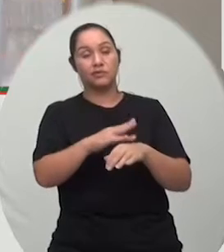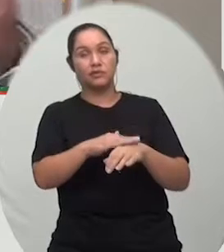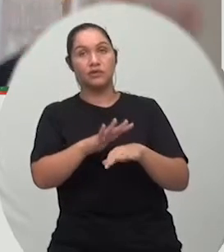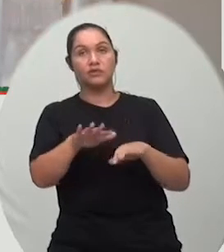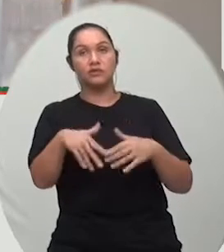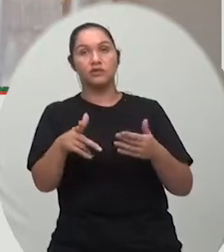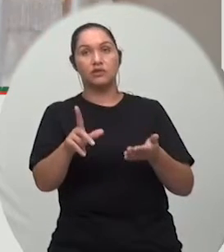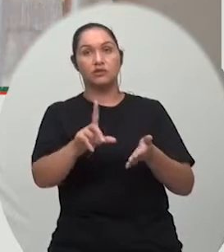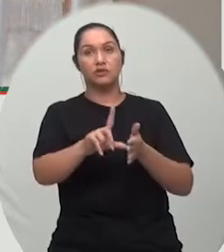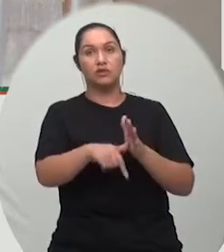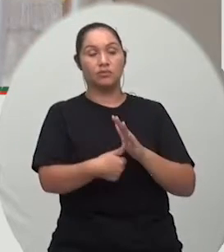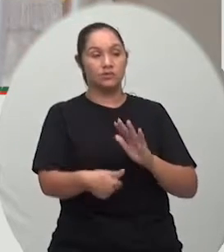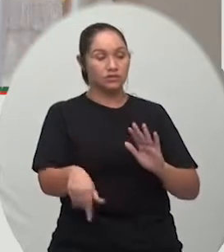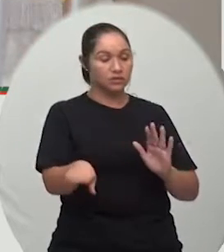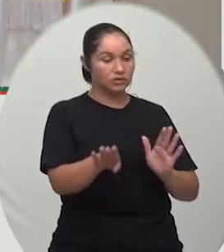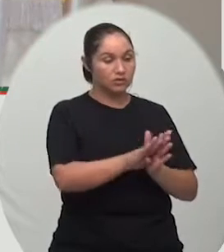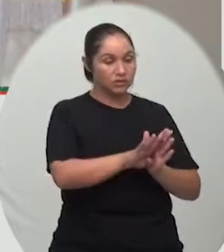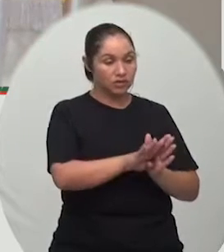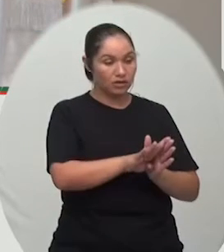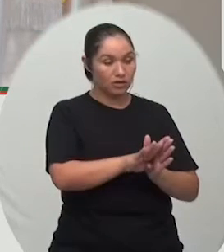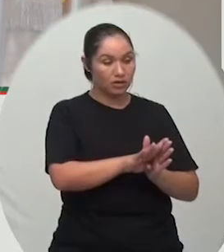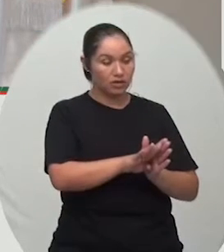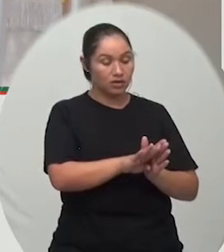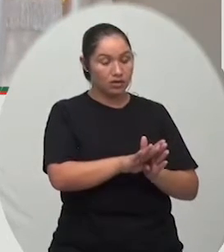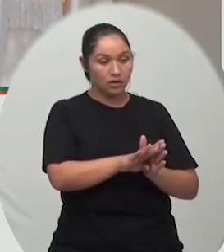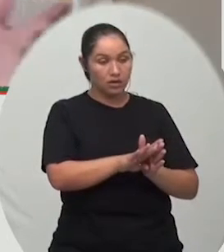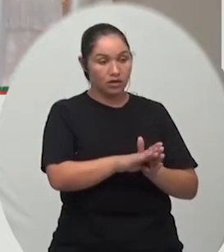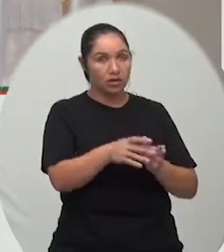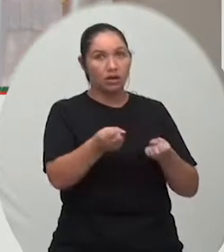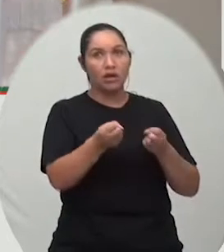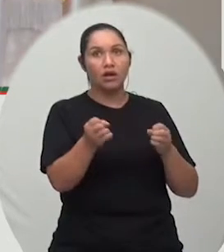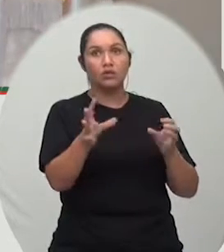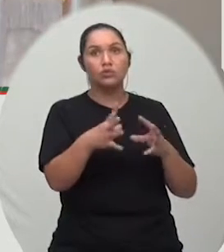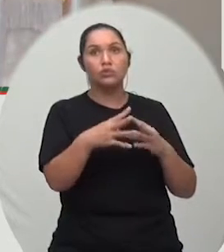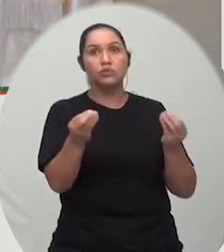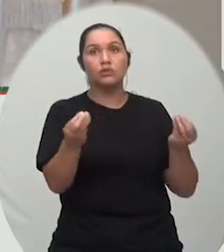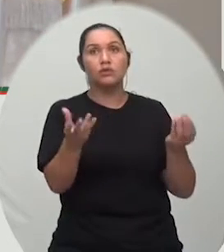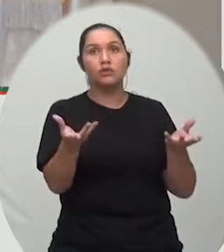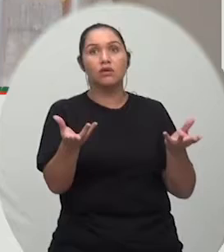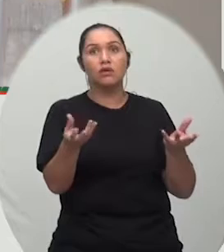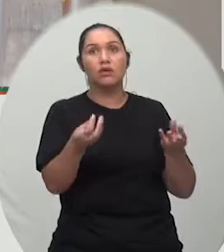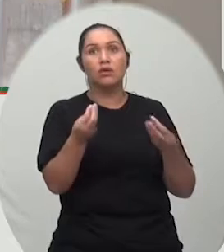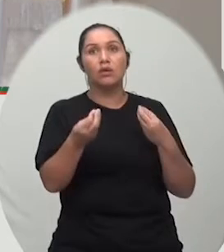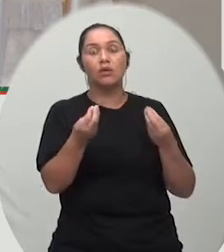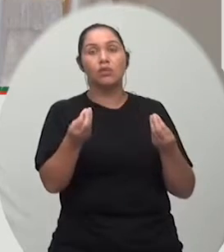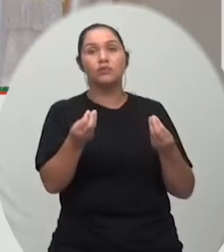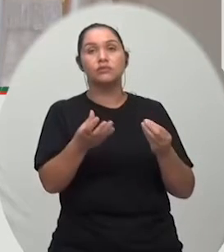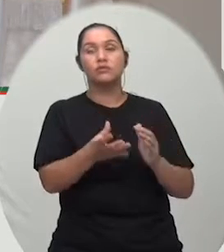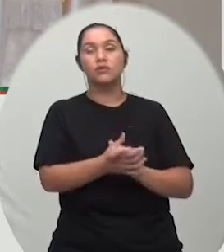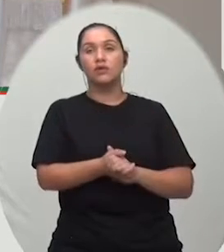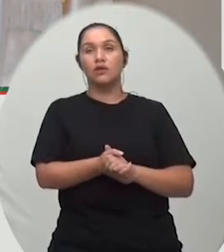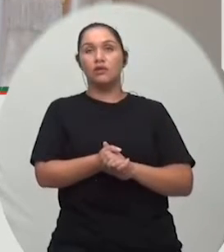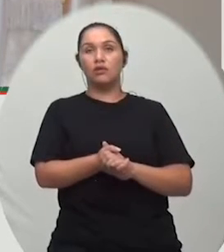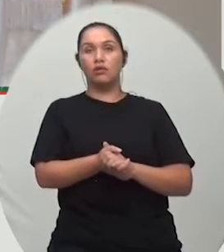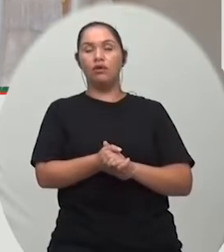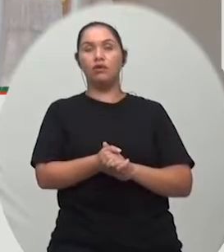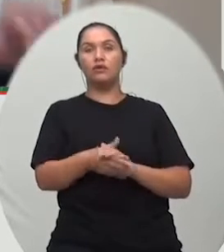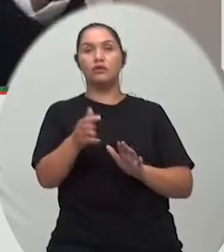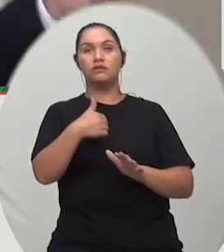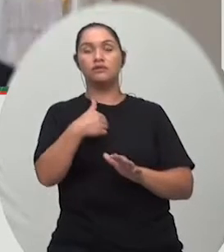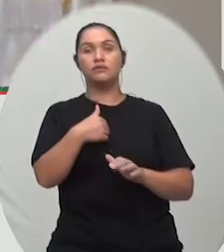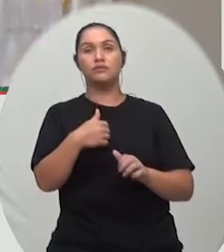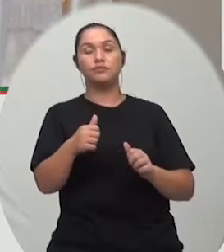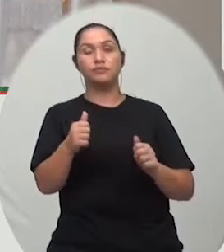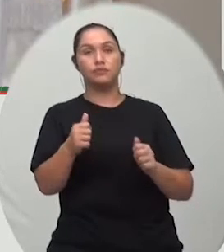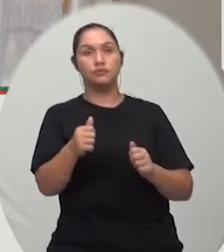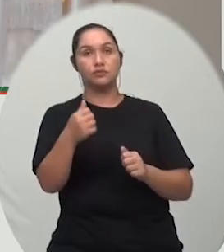horas, o carro já não está mais, já recolheram. Ah, mas ele não percebeu porque tinha uma sinalização. E eu acompanhei